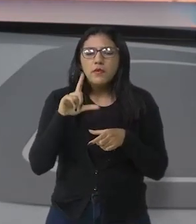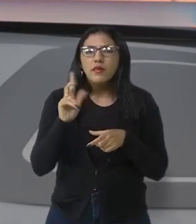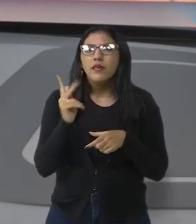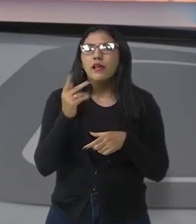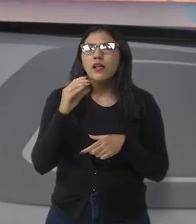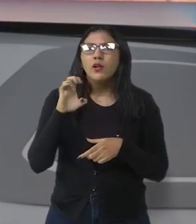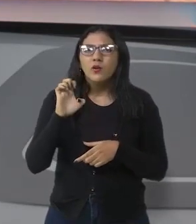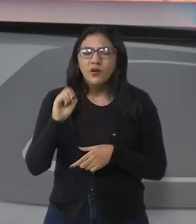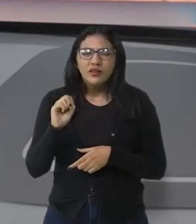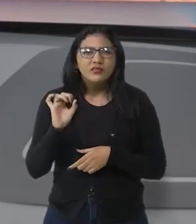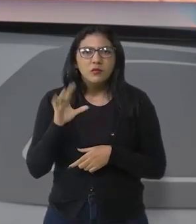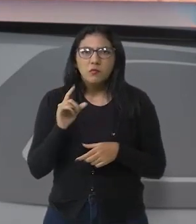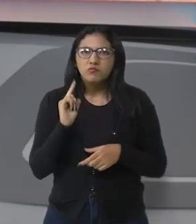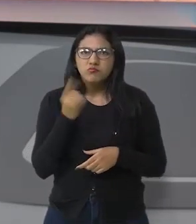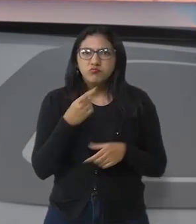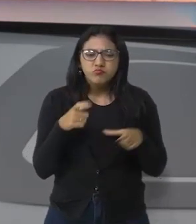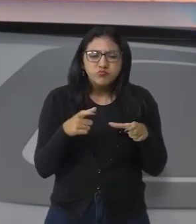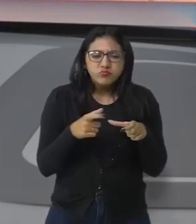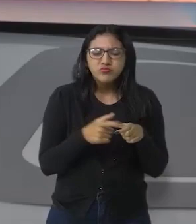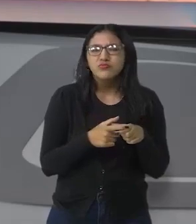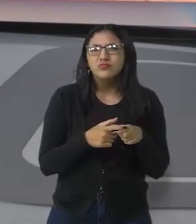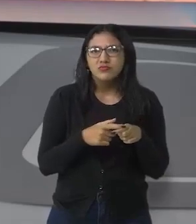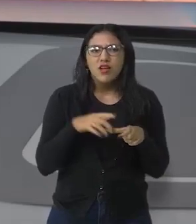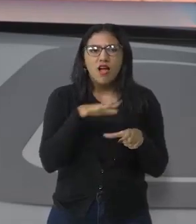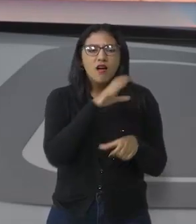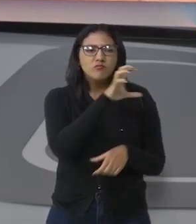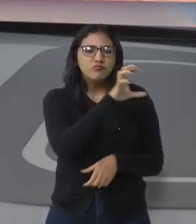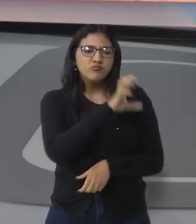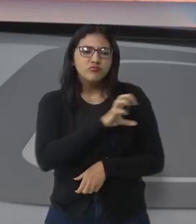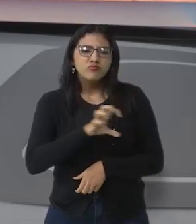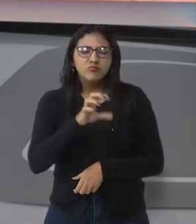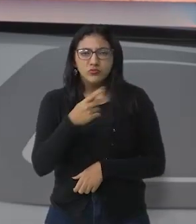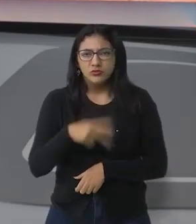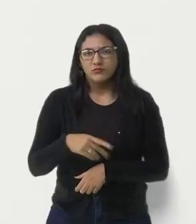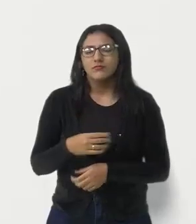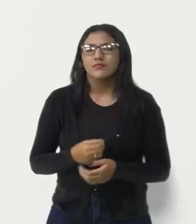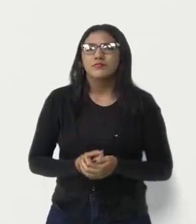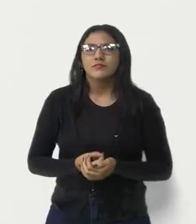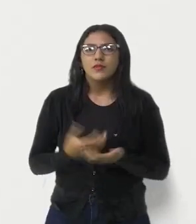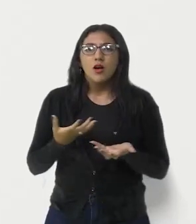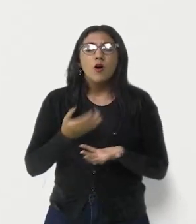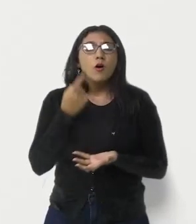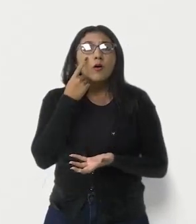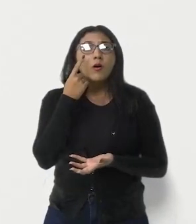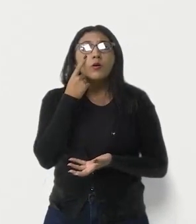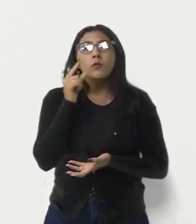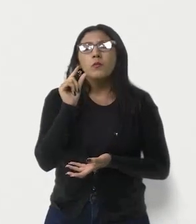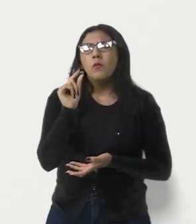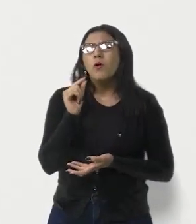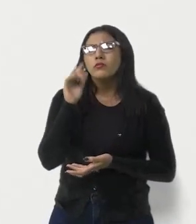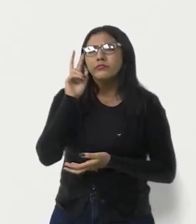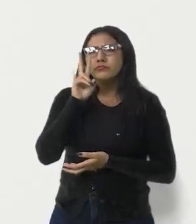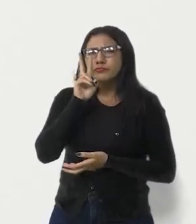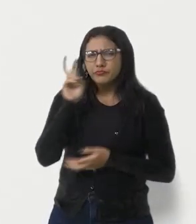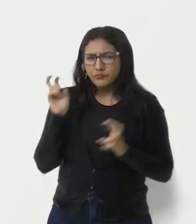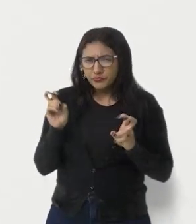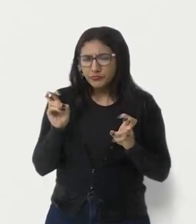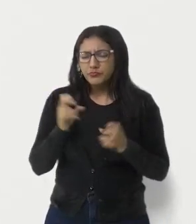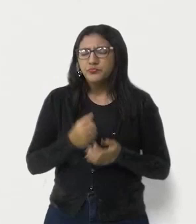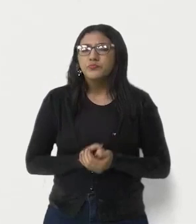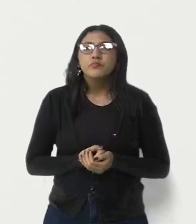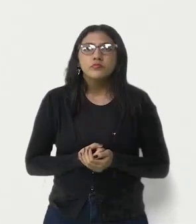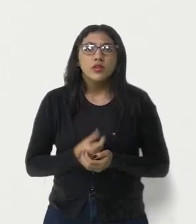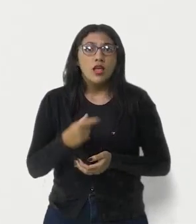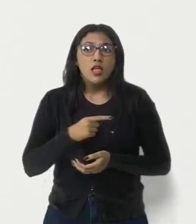indígenas espalhados pelo nosso território. Então vamos conhecer um pouquinho sobre as populações indígenas. Então, hoje, cerca de